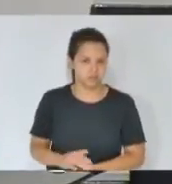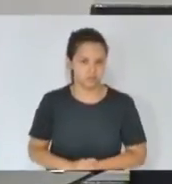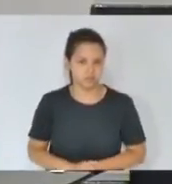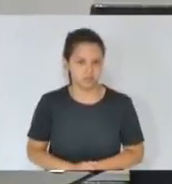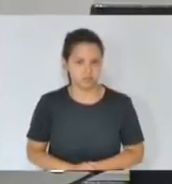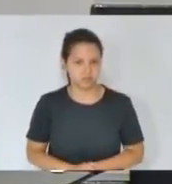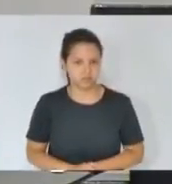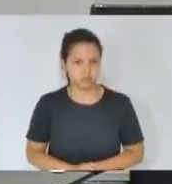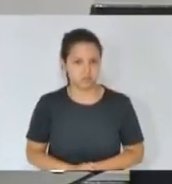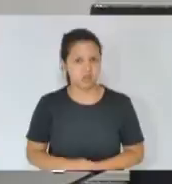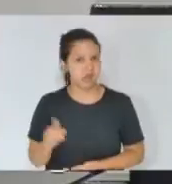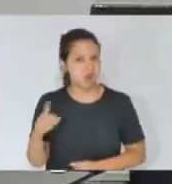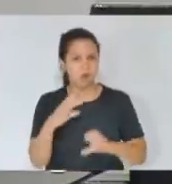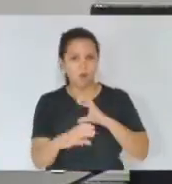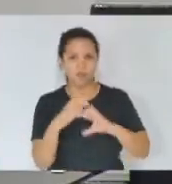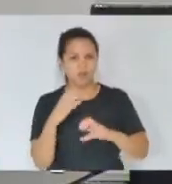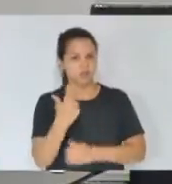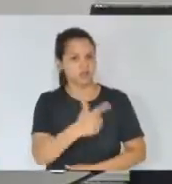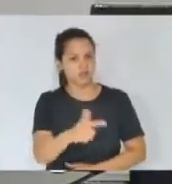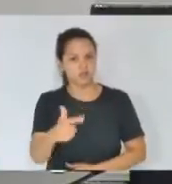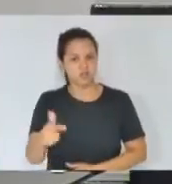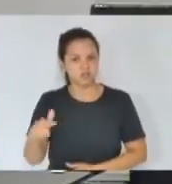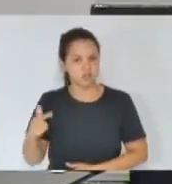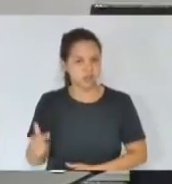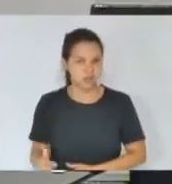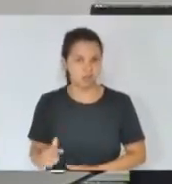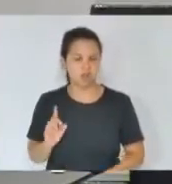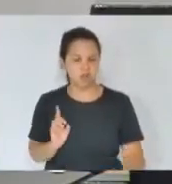Que não se comunica, que não recebe.